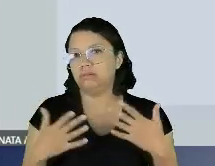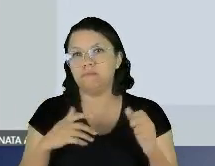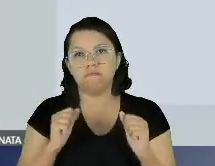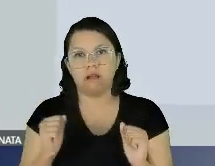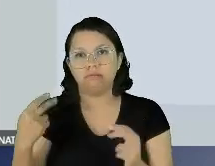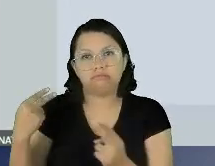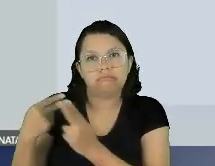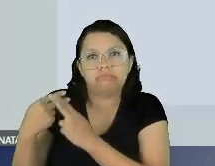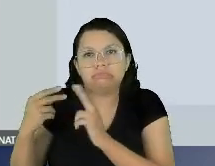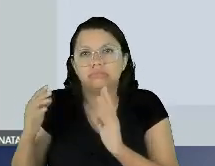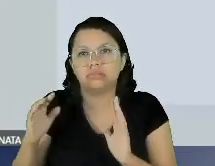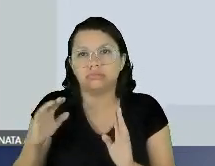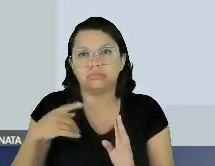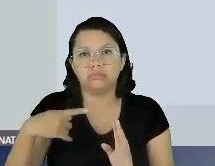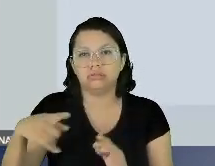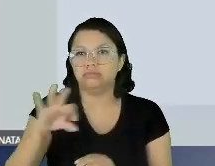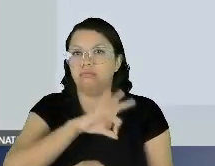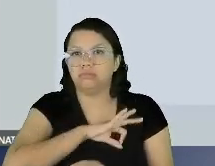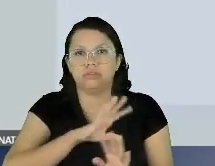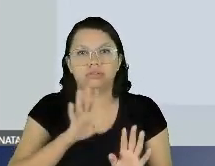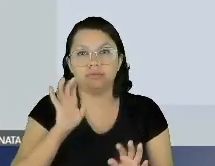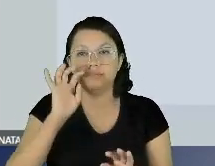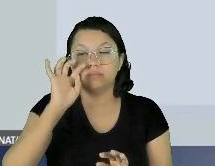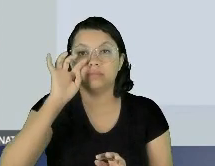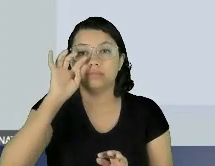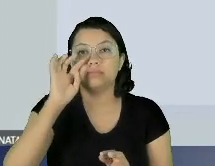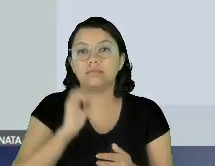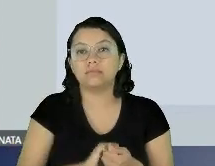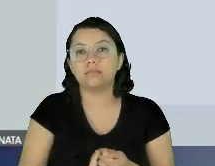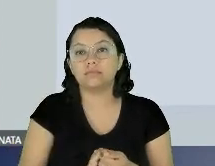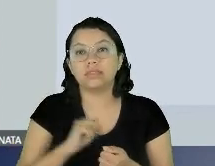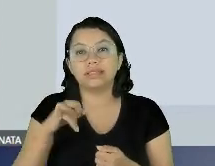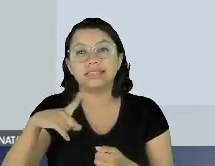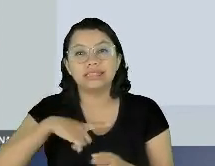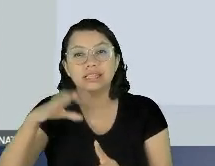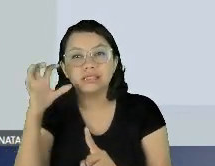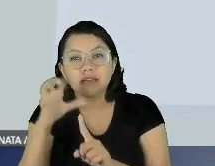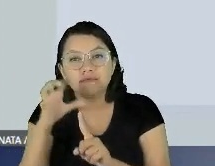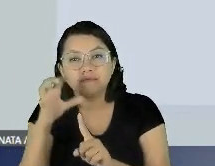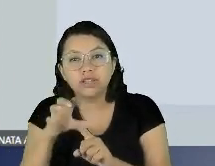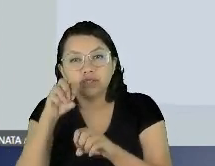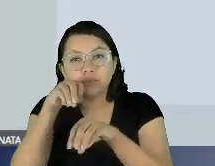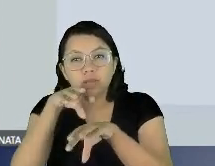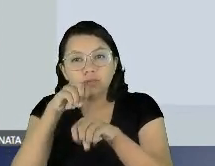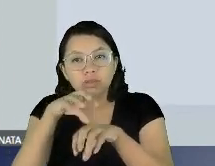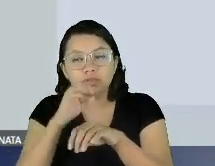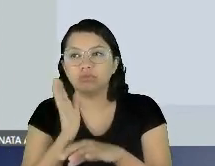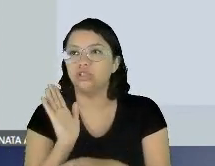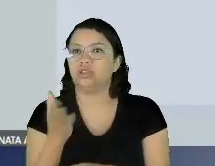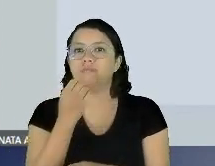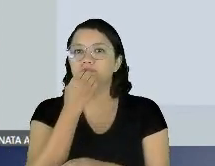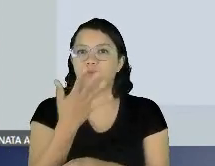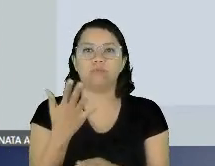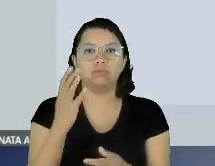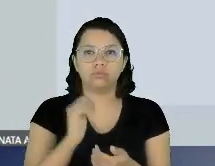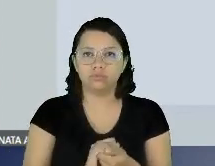uma cana, posso parar na delegacia. Se tivesse efeito educacional, já está valendo.